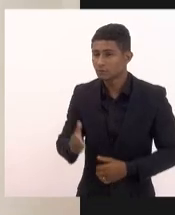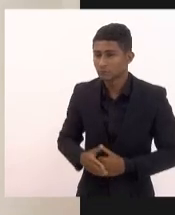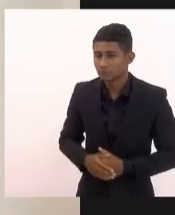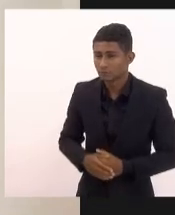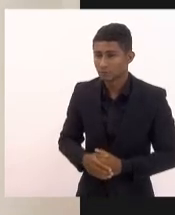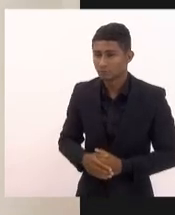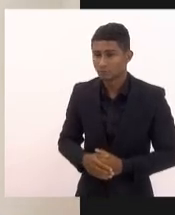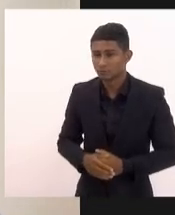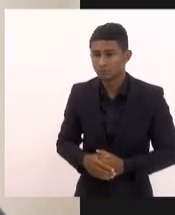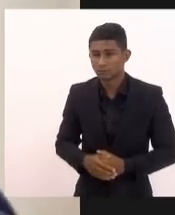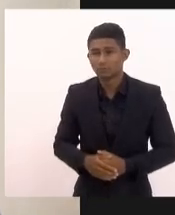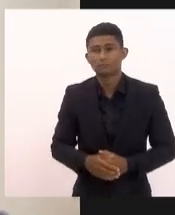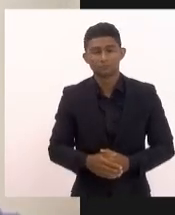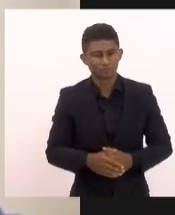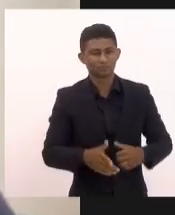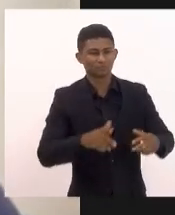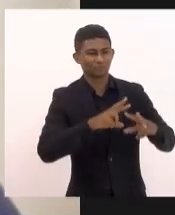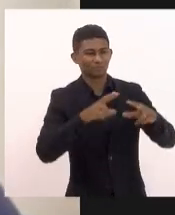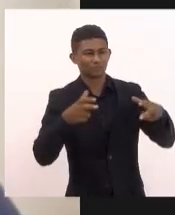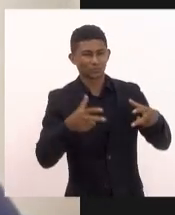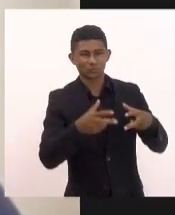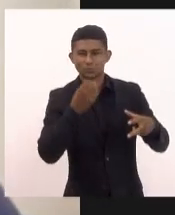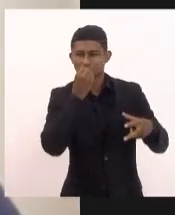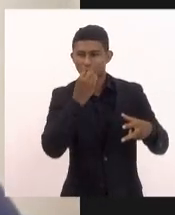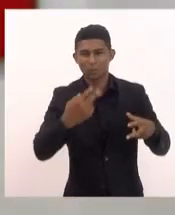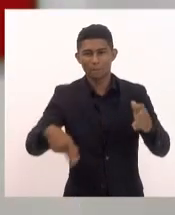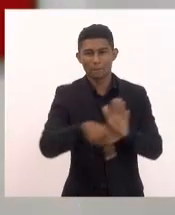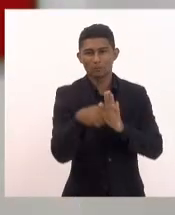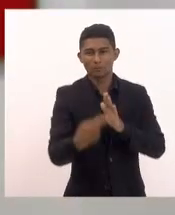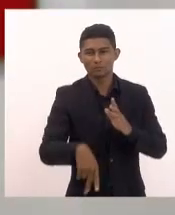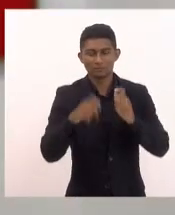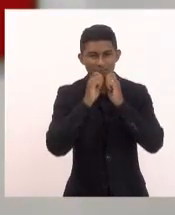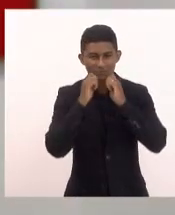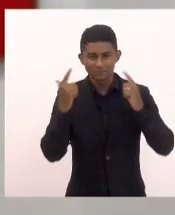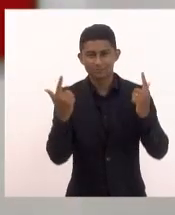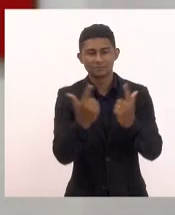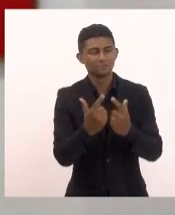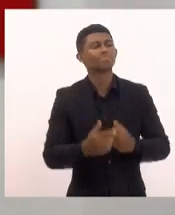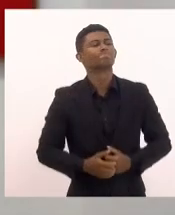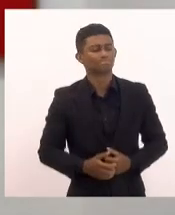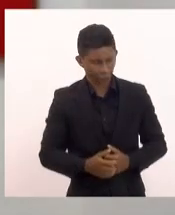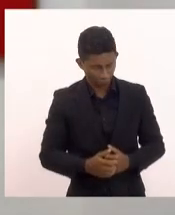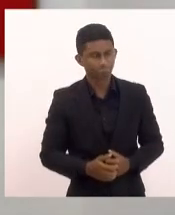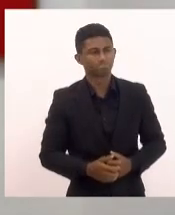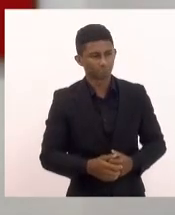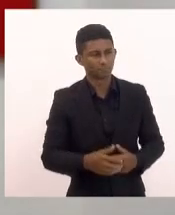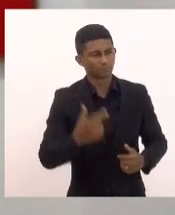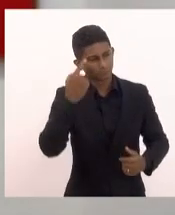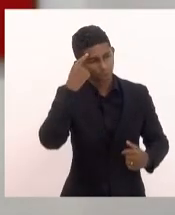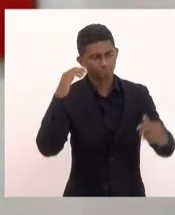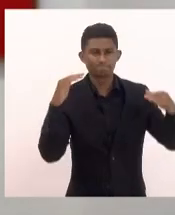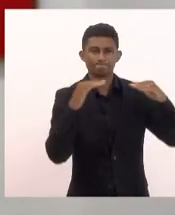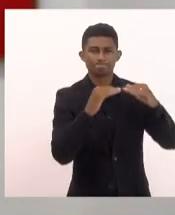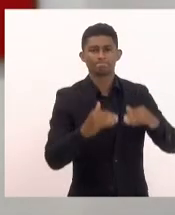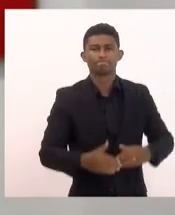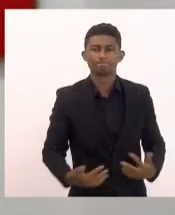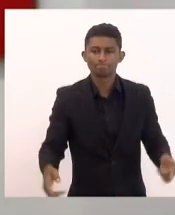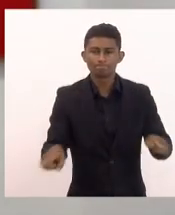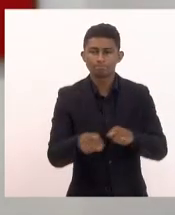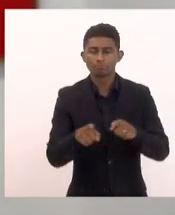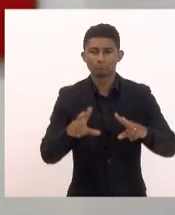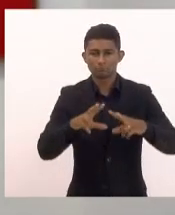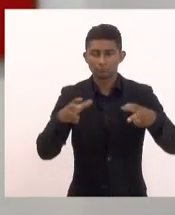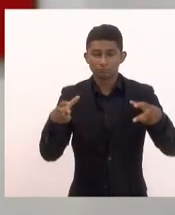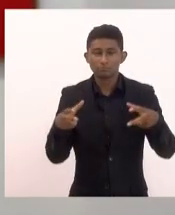uma das melhores comissões dessa casa. Mais importante. Favorável, senhor presidente. Pela Comissão de Economia,